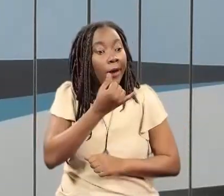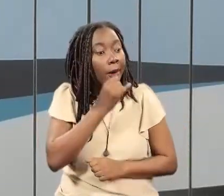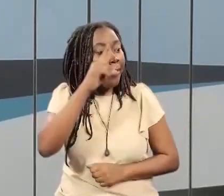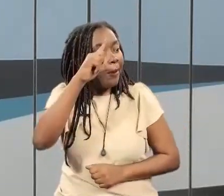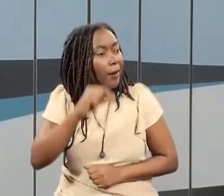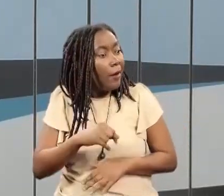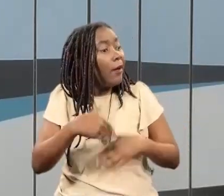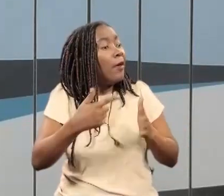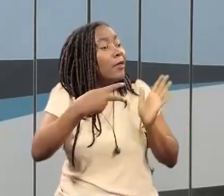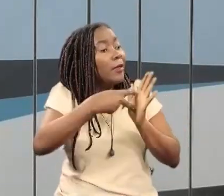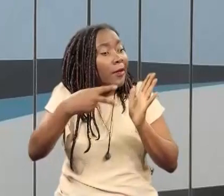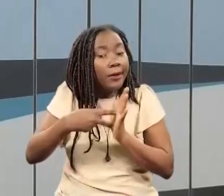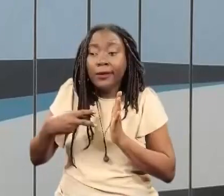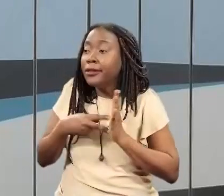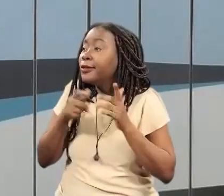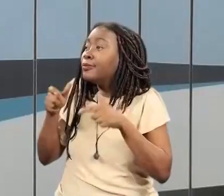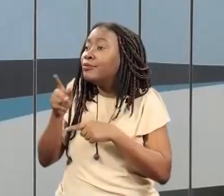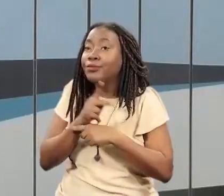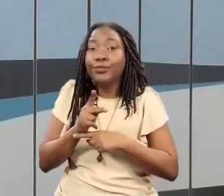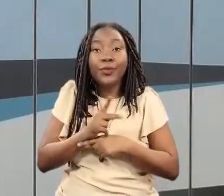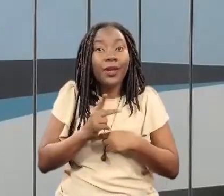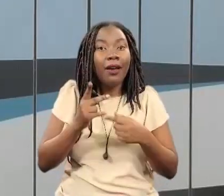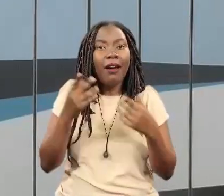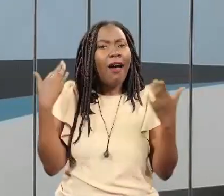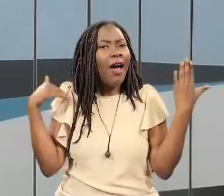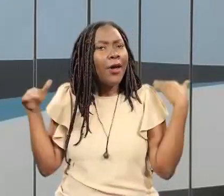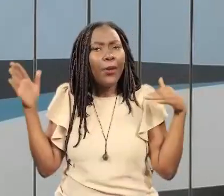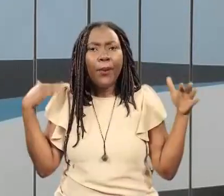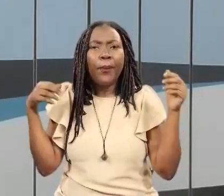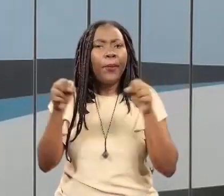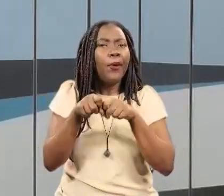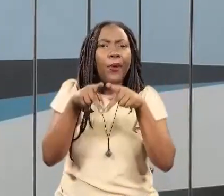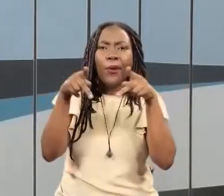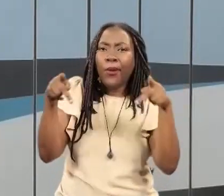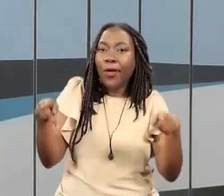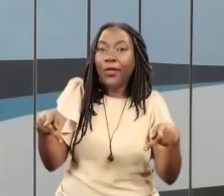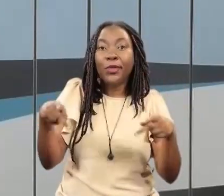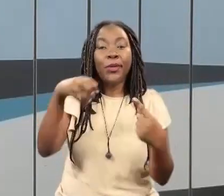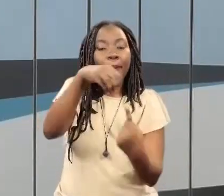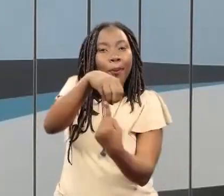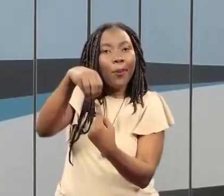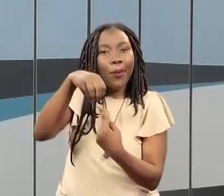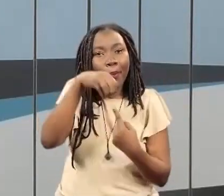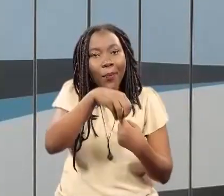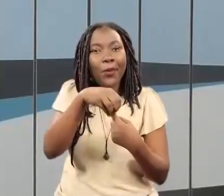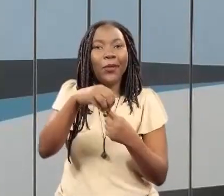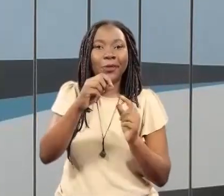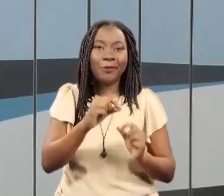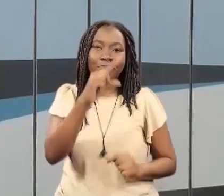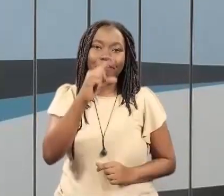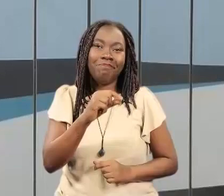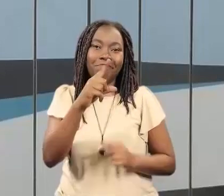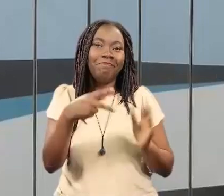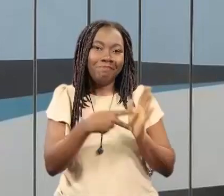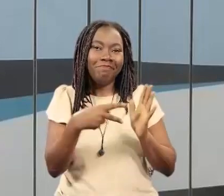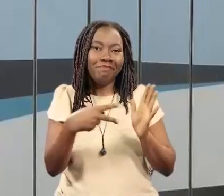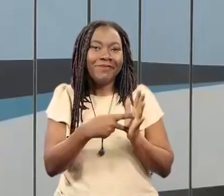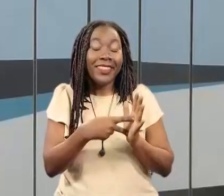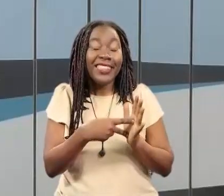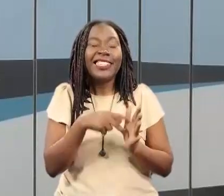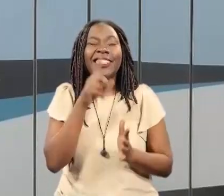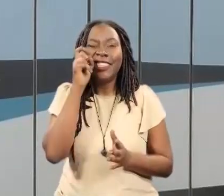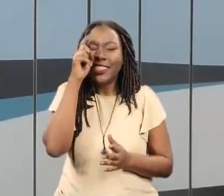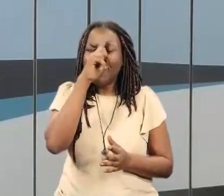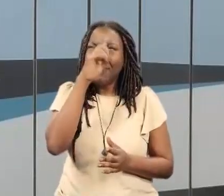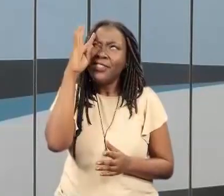uma tomada? É aeroporto, é em shoppings, tem pontos de recarga. Sim. Então, é difícil a